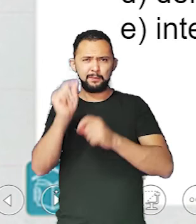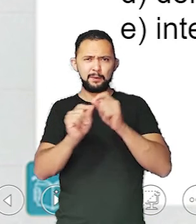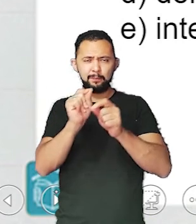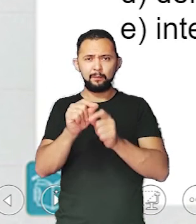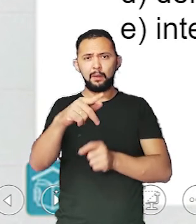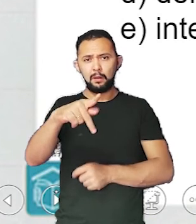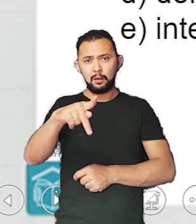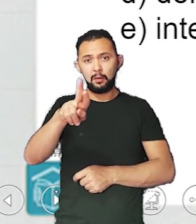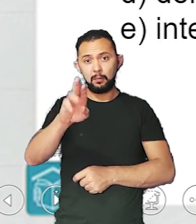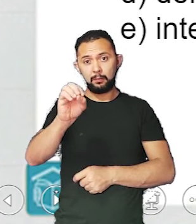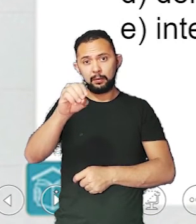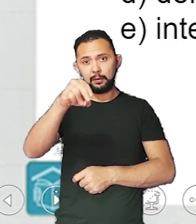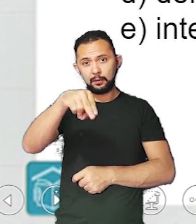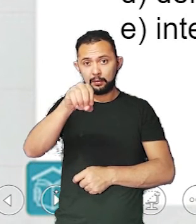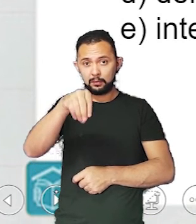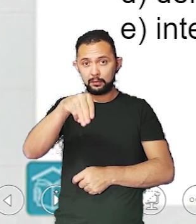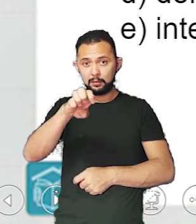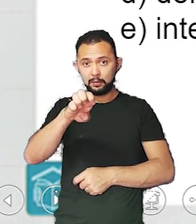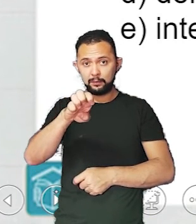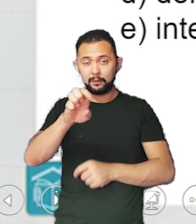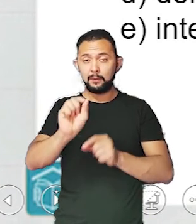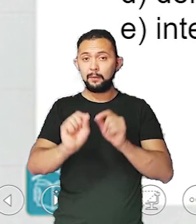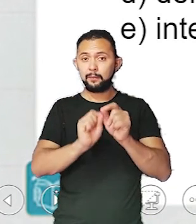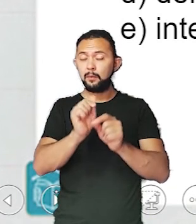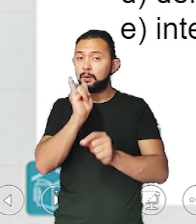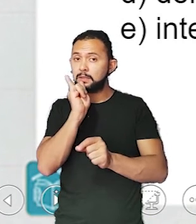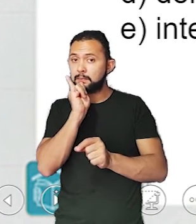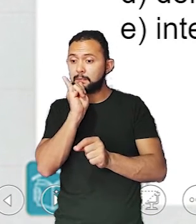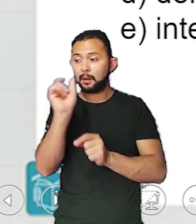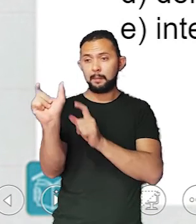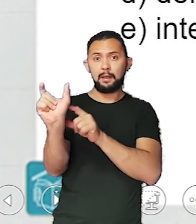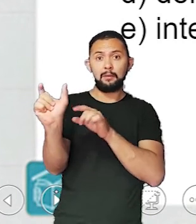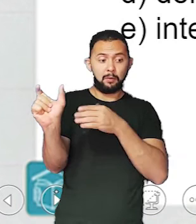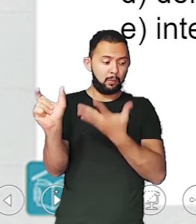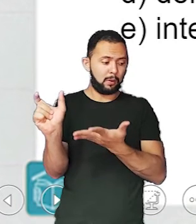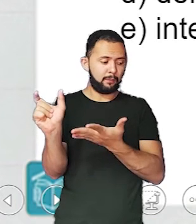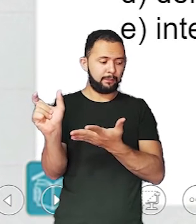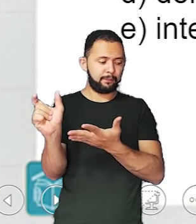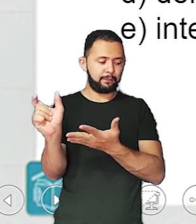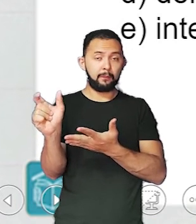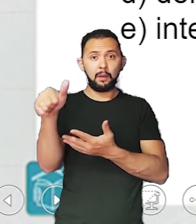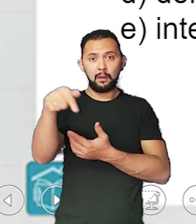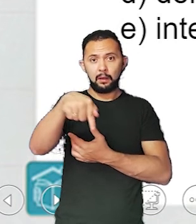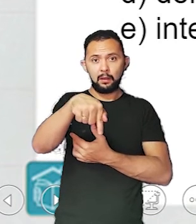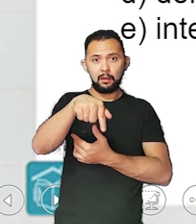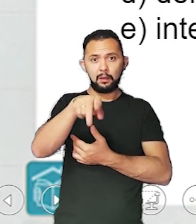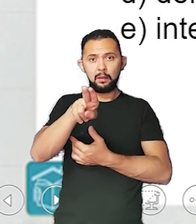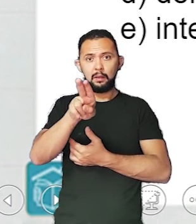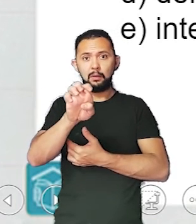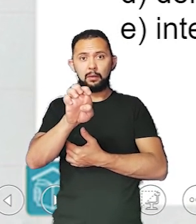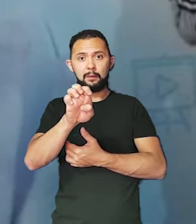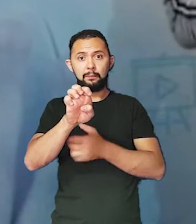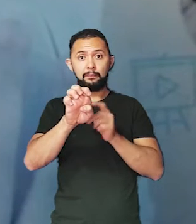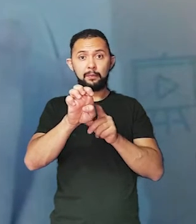pronome. Aí ele quer saber, né, o exemplo de pronome. A palavra destacada, né, não sei aqui o destaque, é o quê? Tem que ser o quê? A